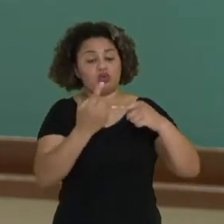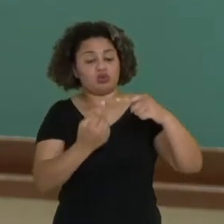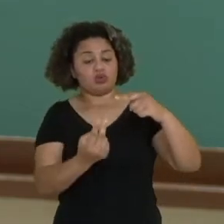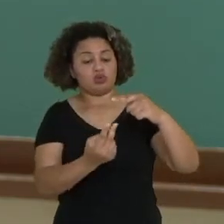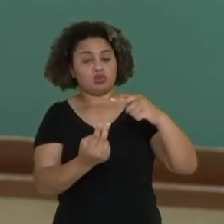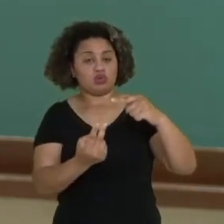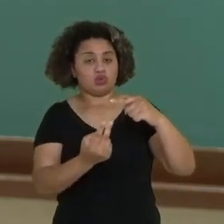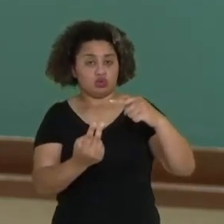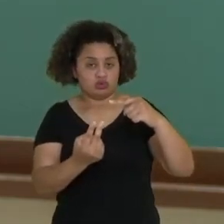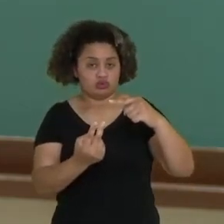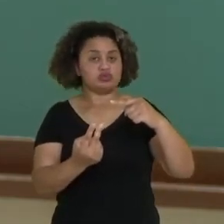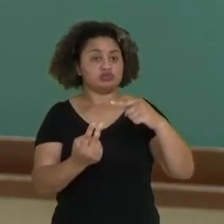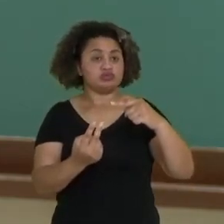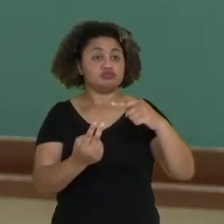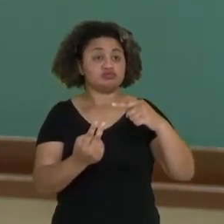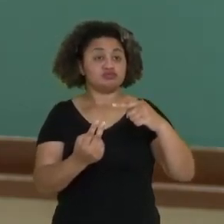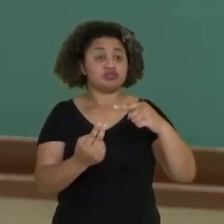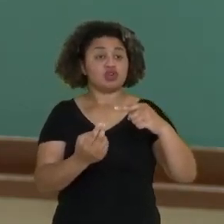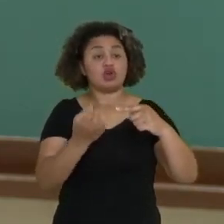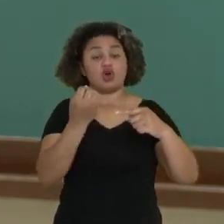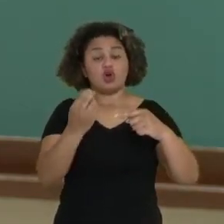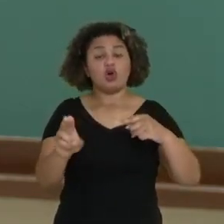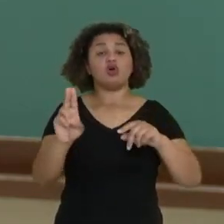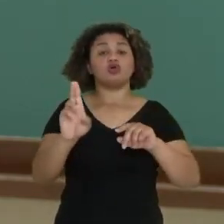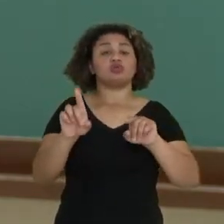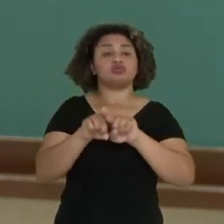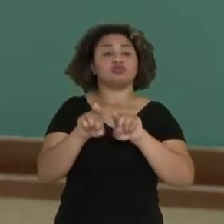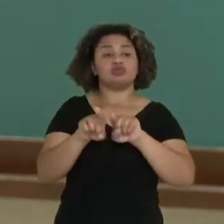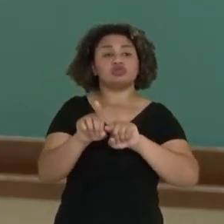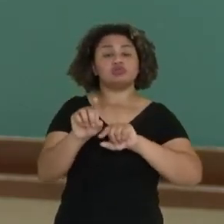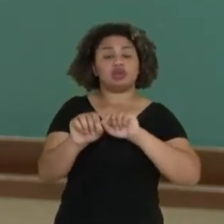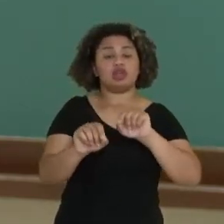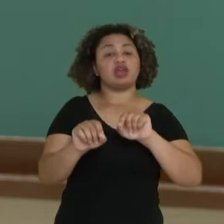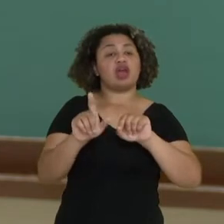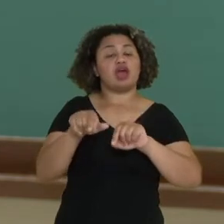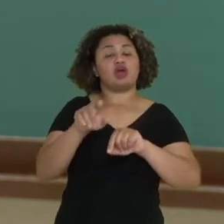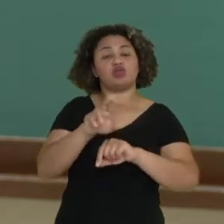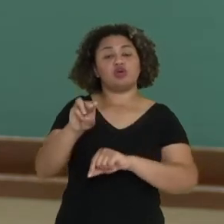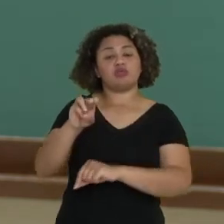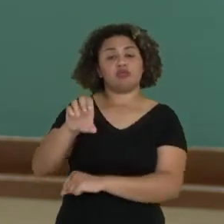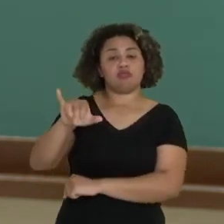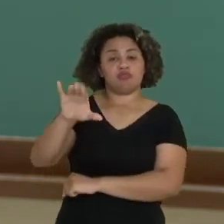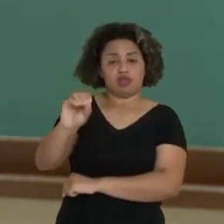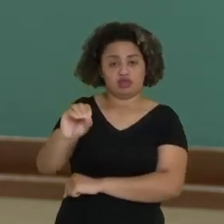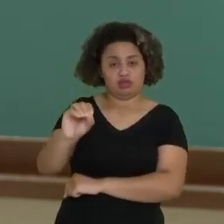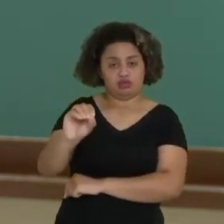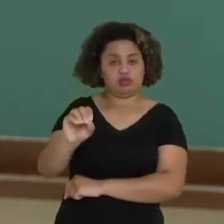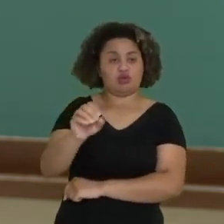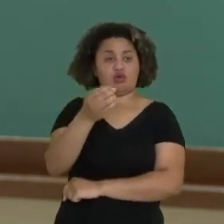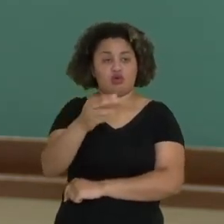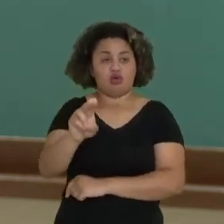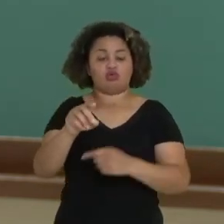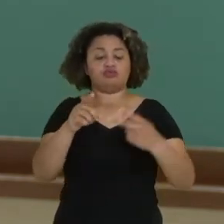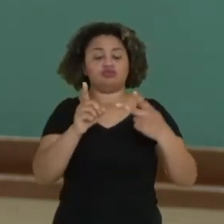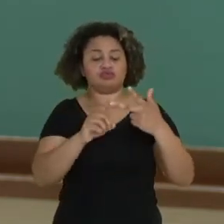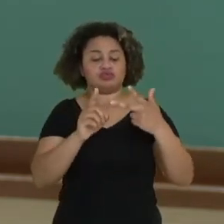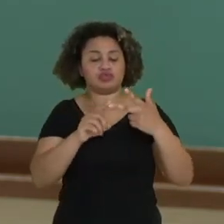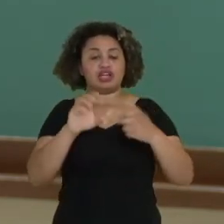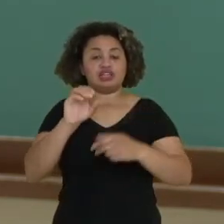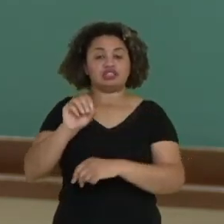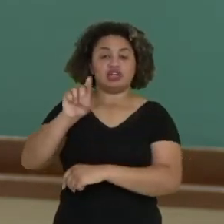sobre 2 ou eu posso falar simplesmente meio. Ou 0,5,